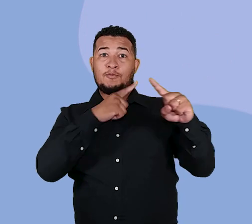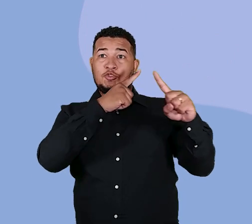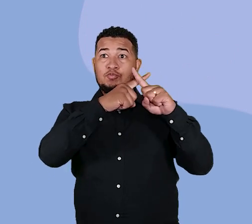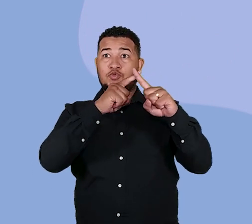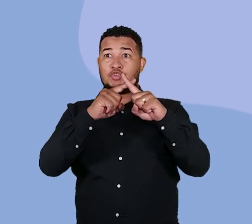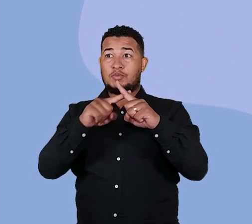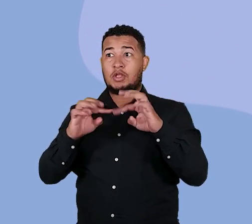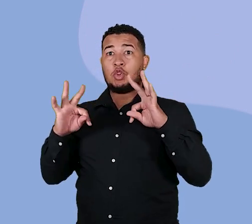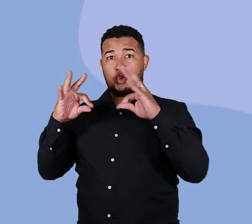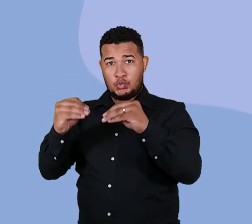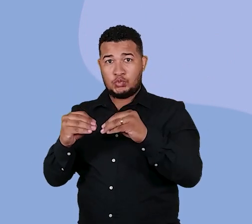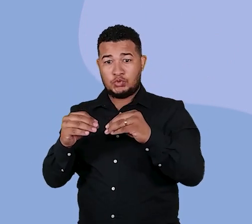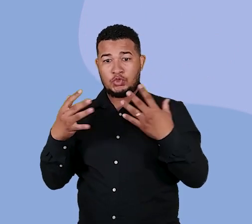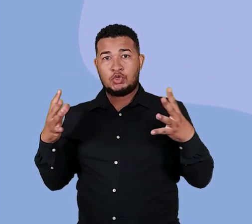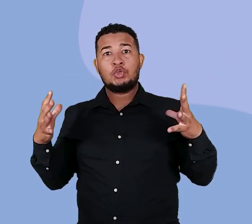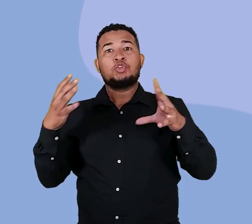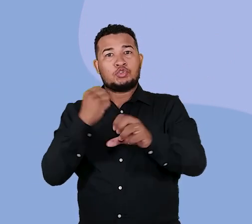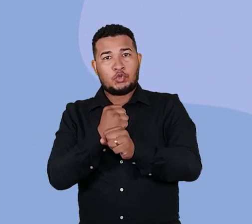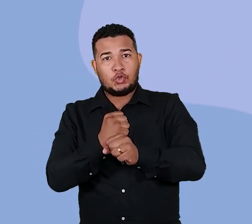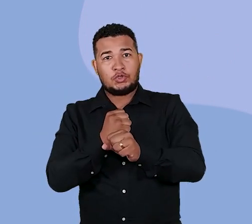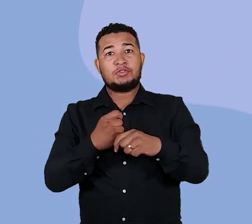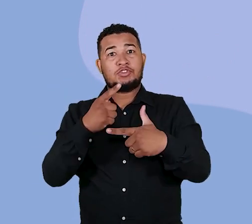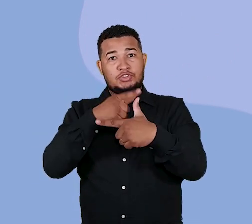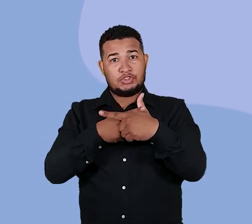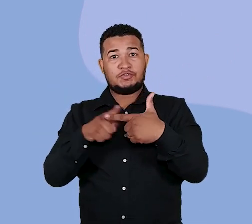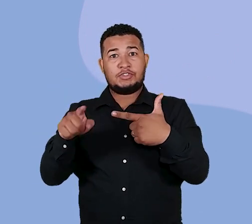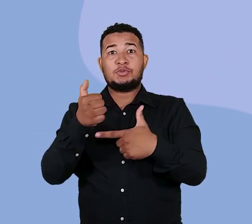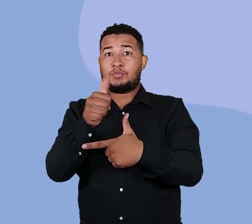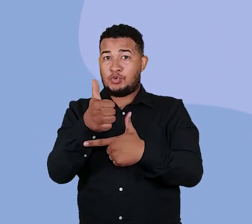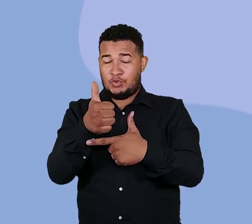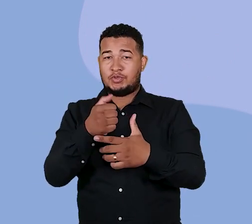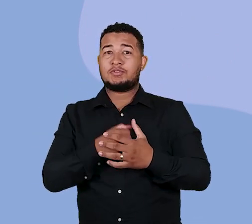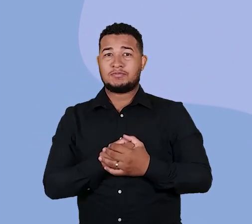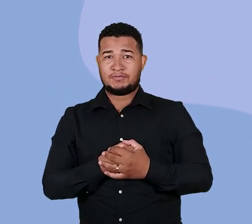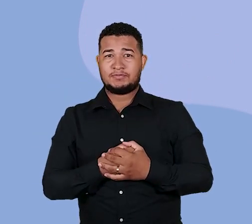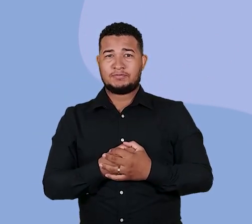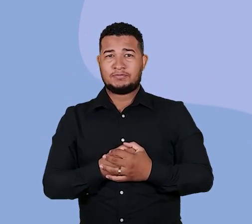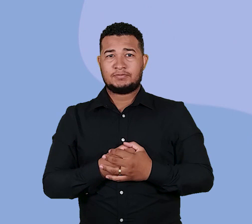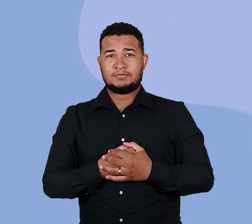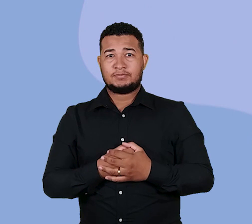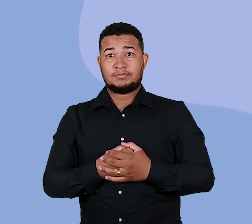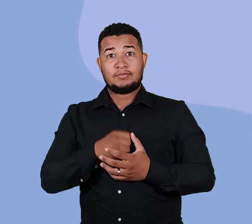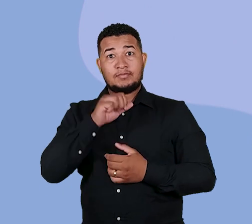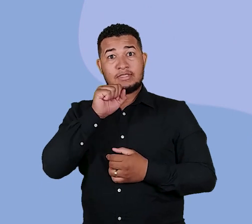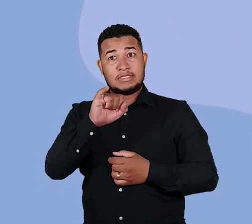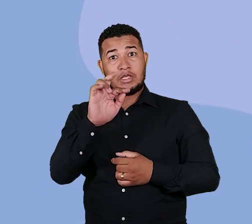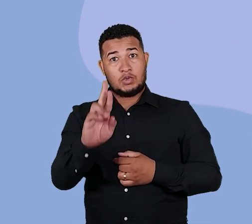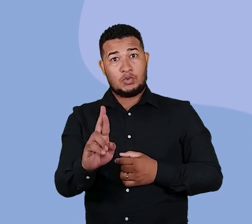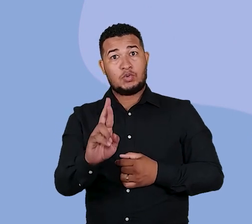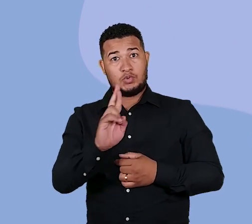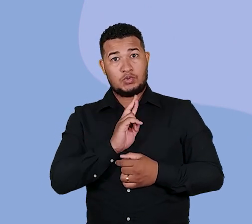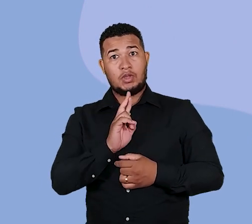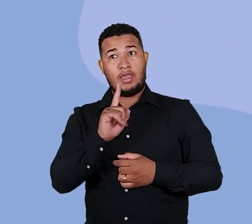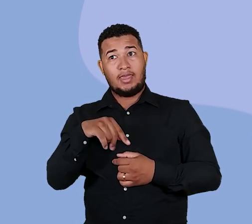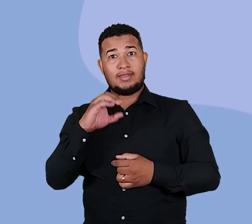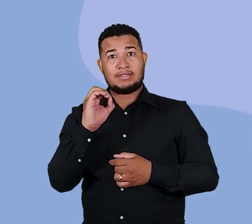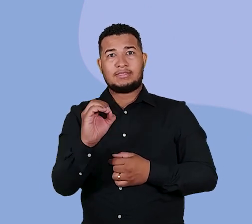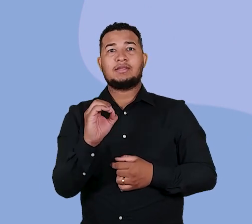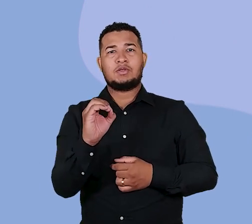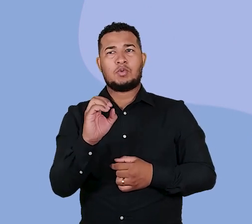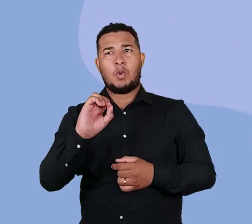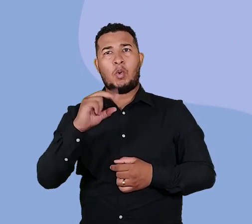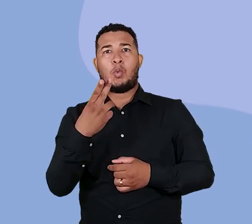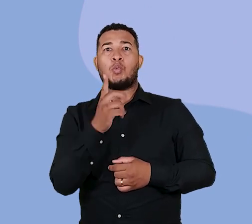multiplicar tudo, some tudo e divida por 11. Anota o resto aí. Se esse resto for